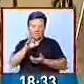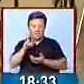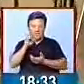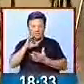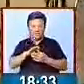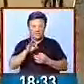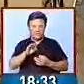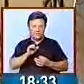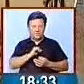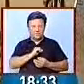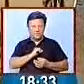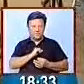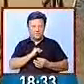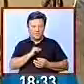com